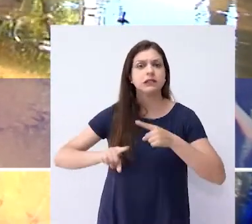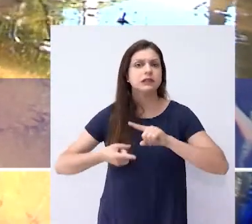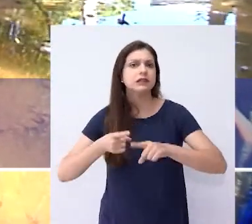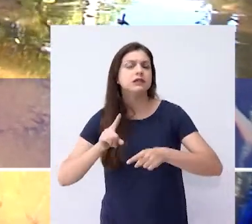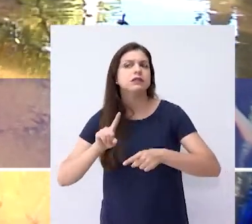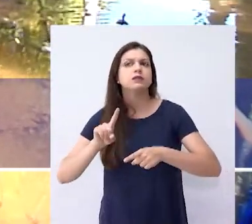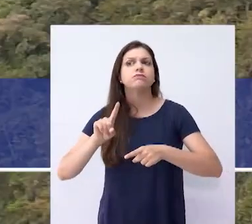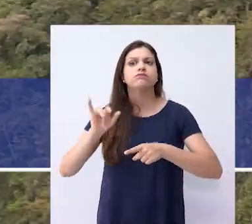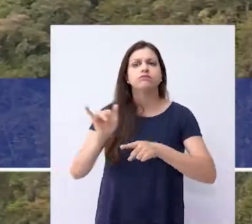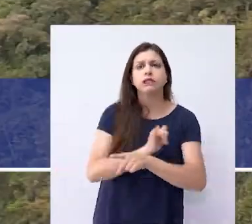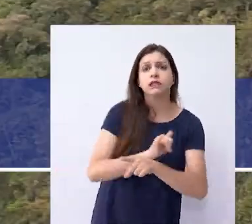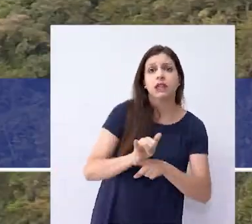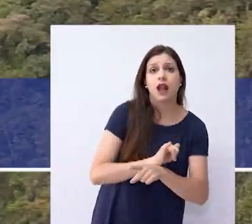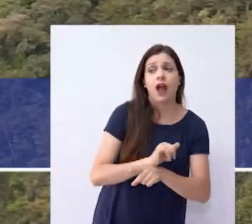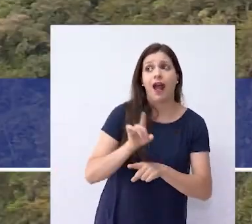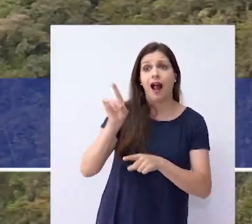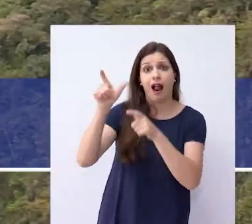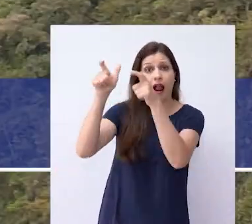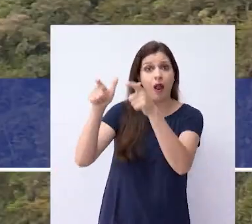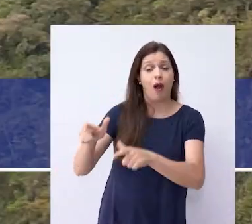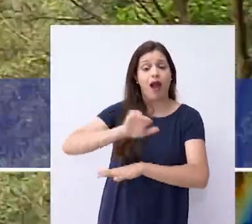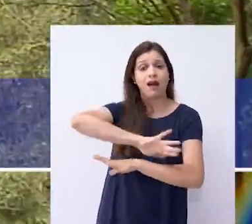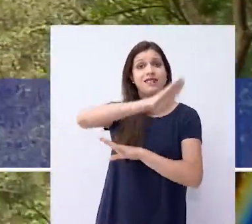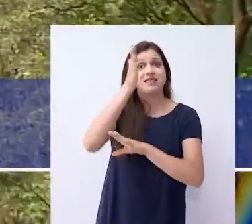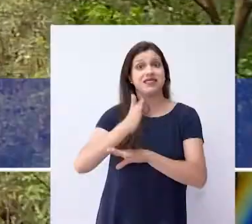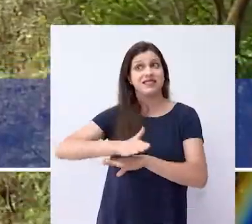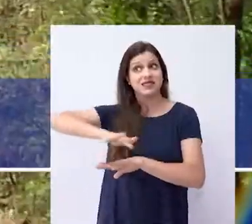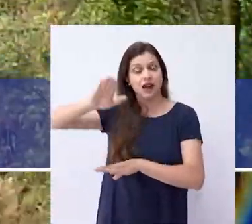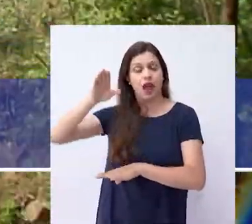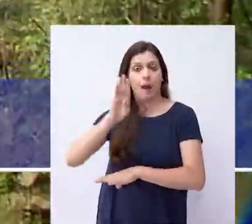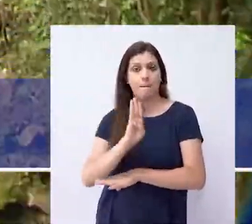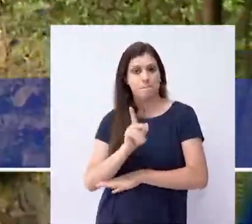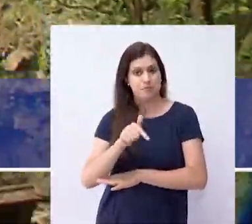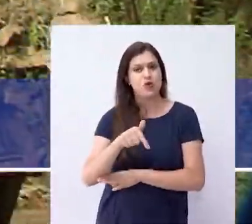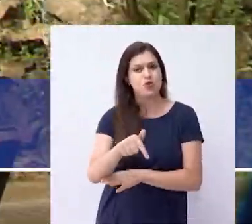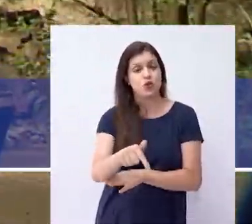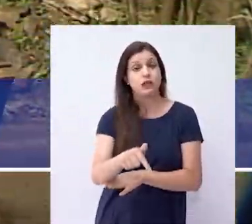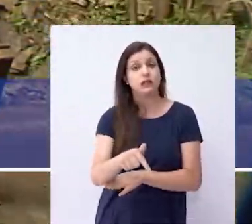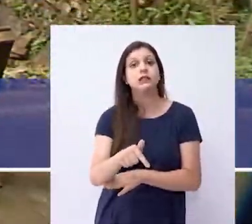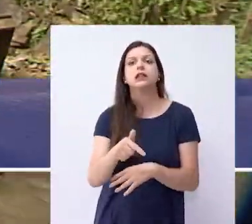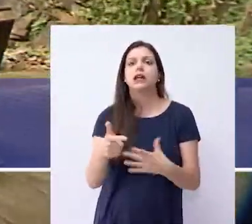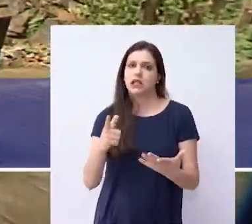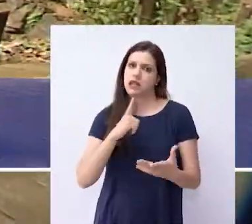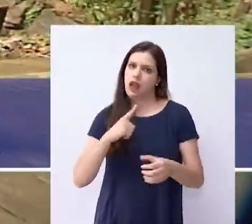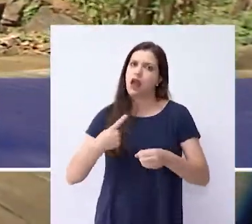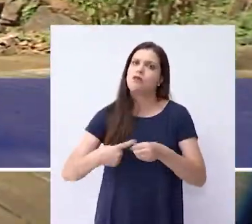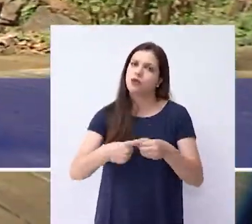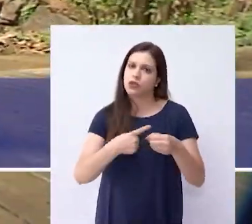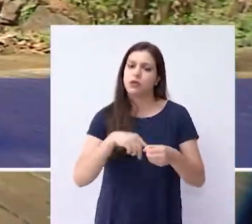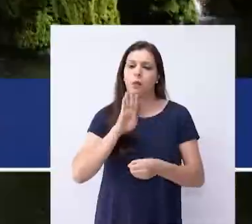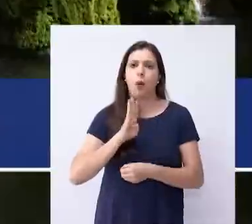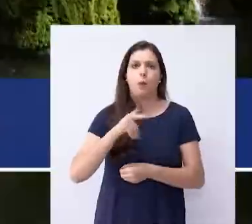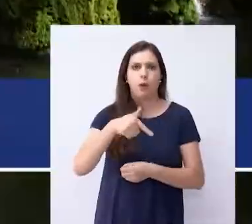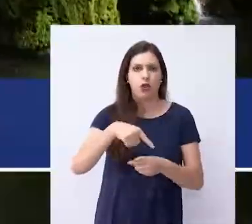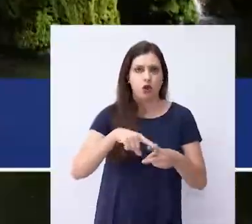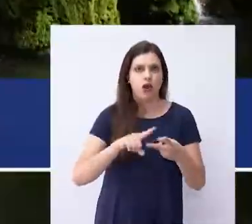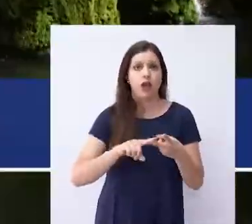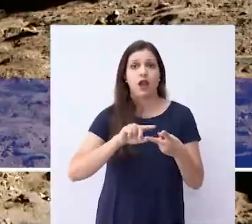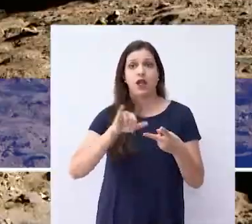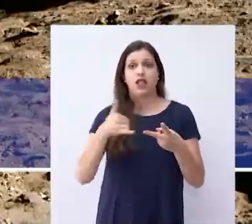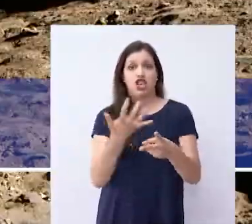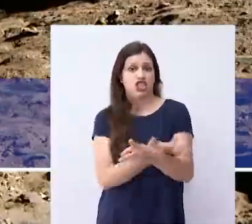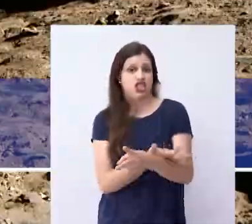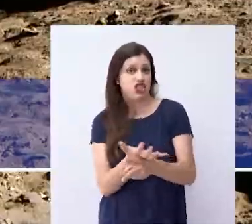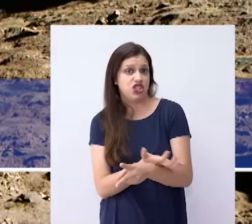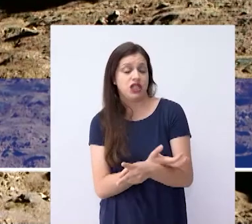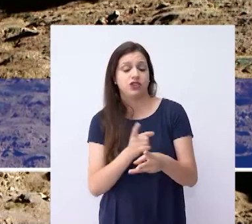ordenamento territorial da Serra da Bodoquena, e que engloba o município de Bodoquena, Jardim